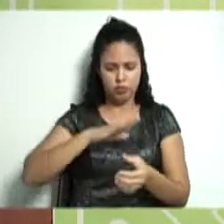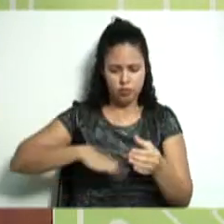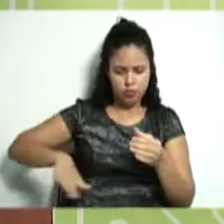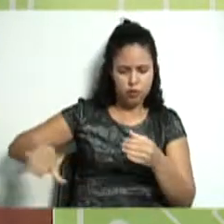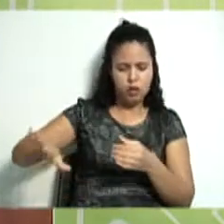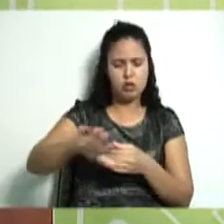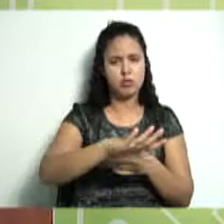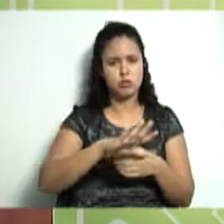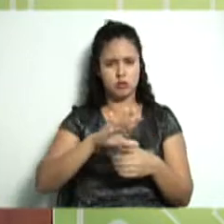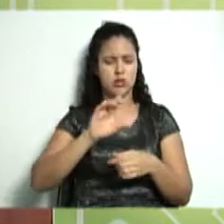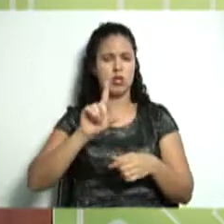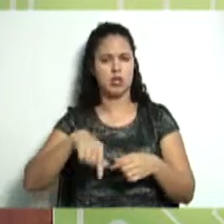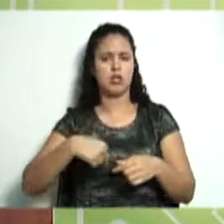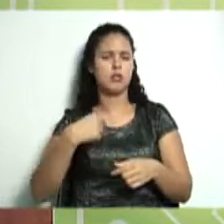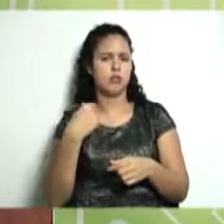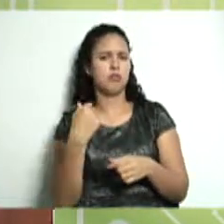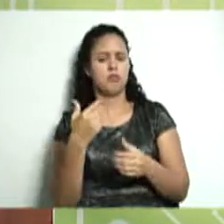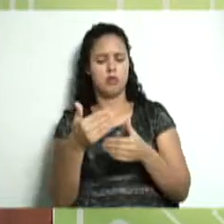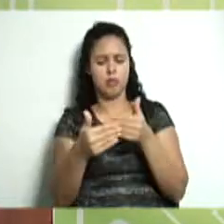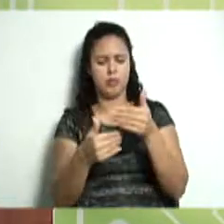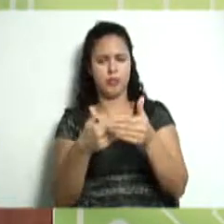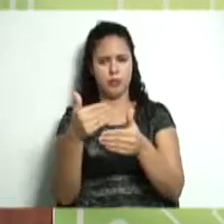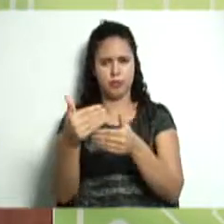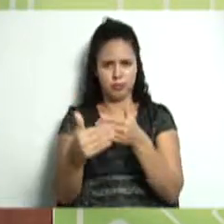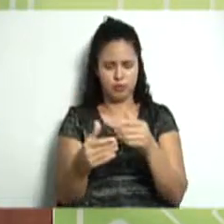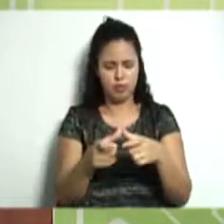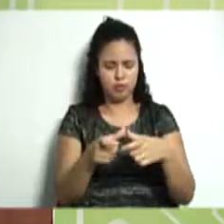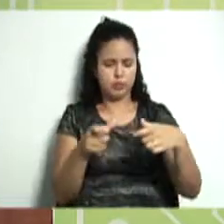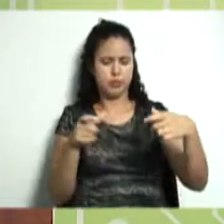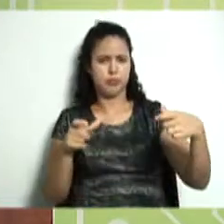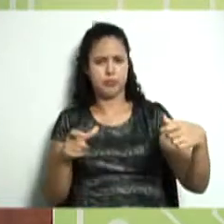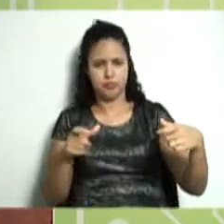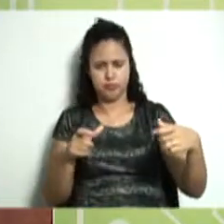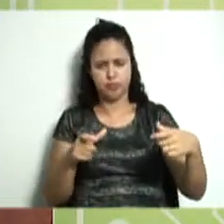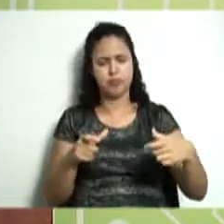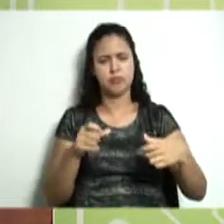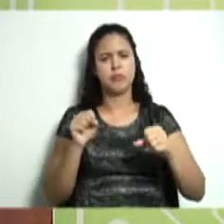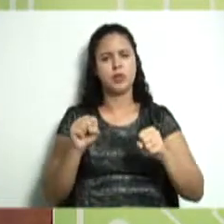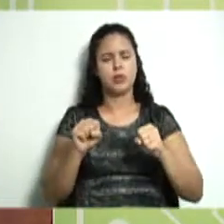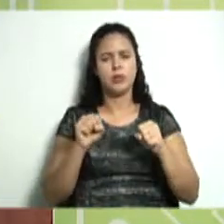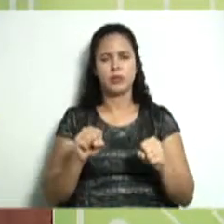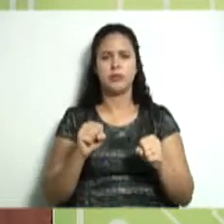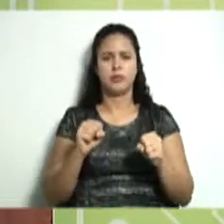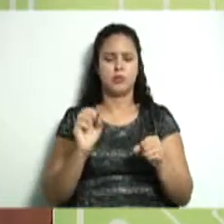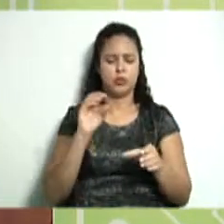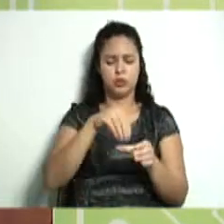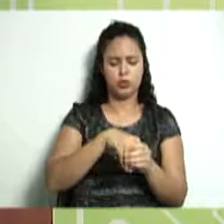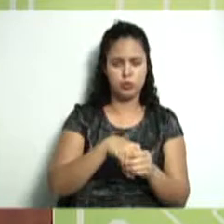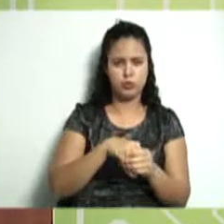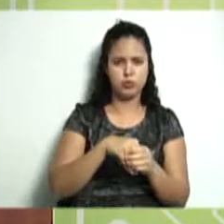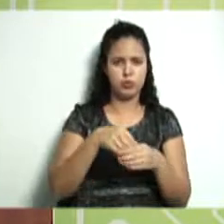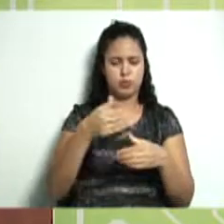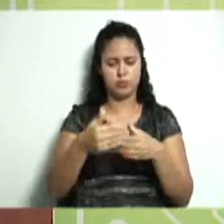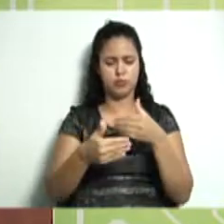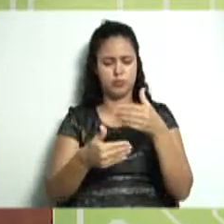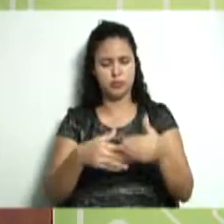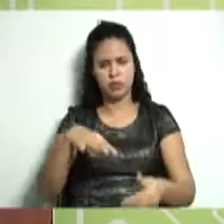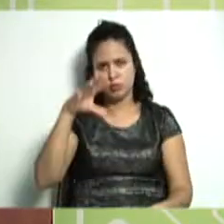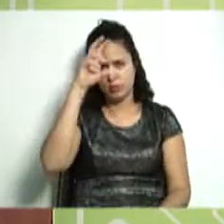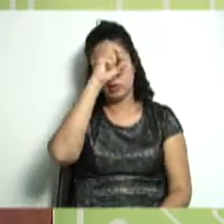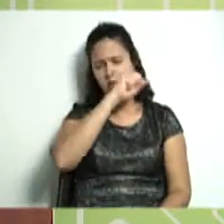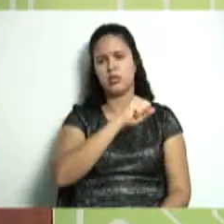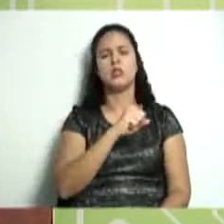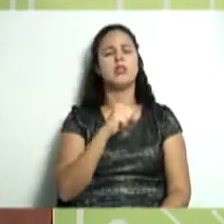cooperativa, seja desenvolvida de alguma forma. Eles podem participar do processo de aprendizagem, eles